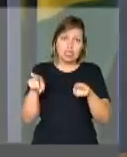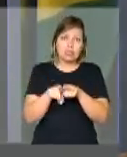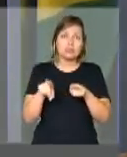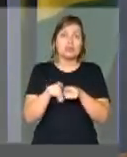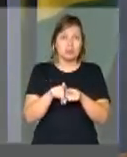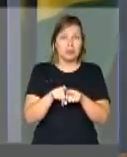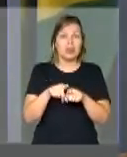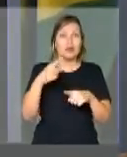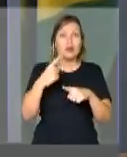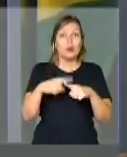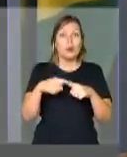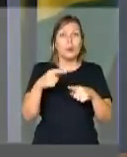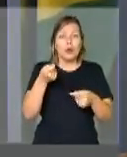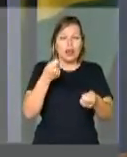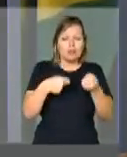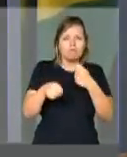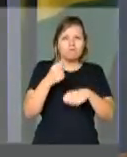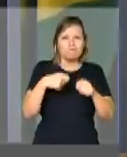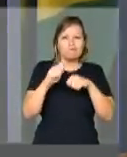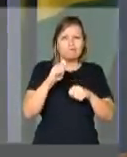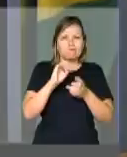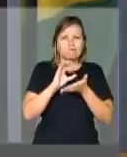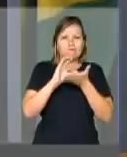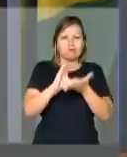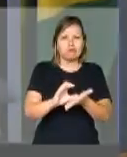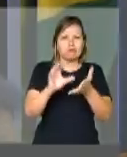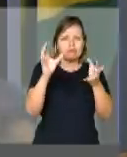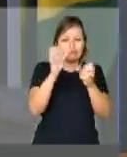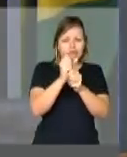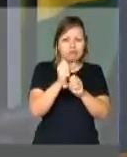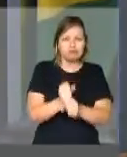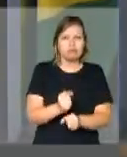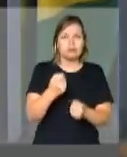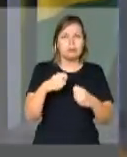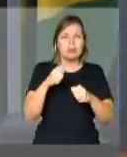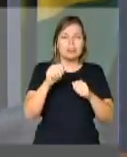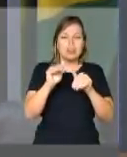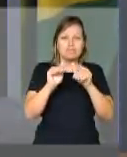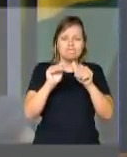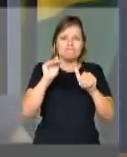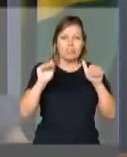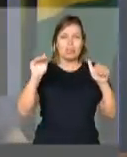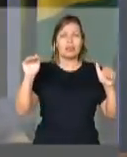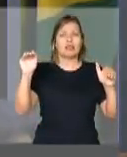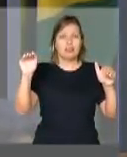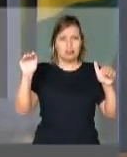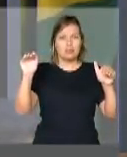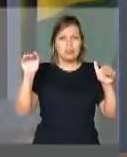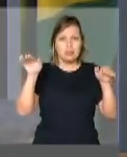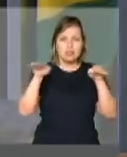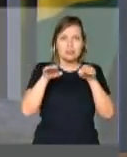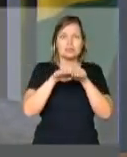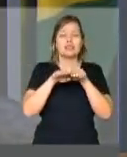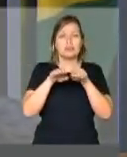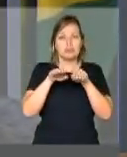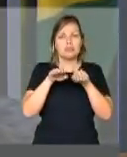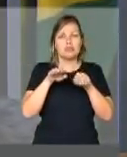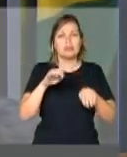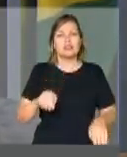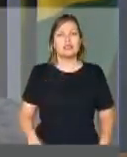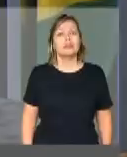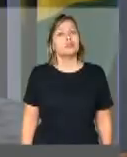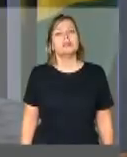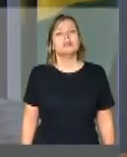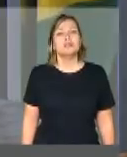governo tenha menos crédito, ou seja, precise se submeter menos ao mercado financeiro para